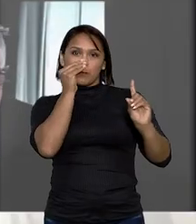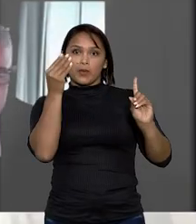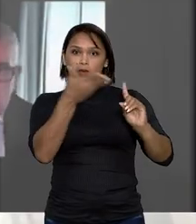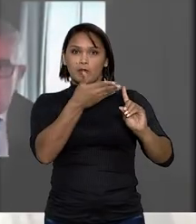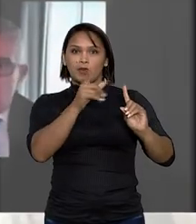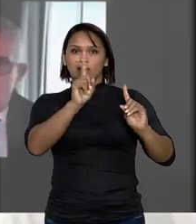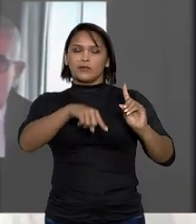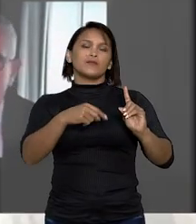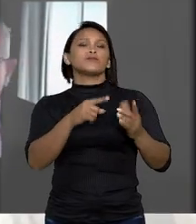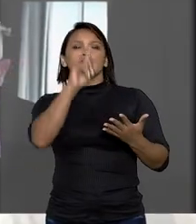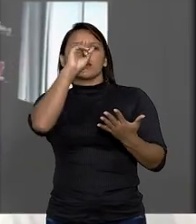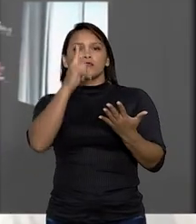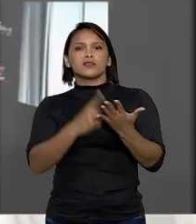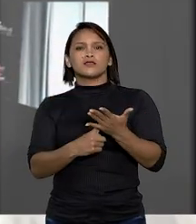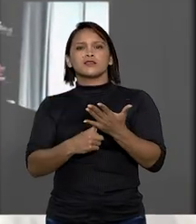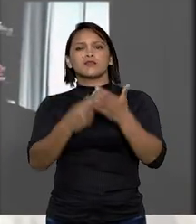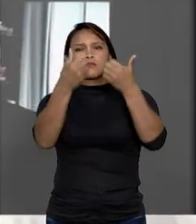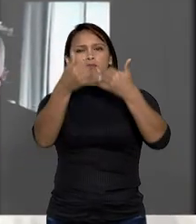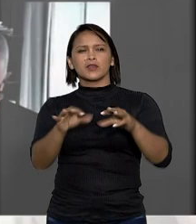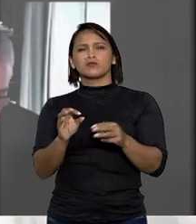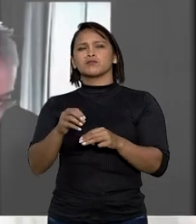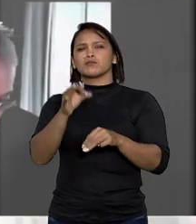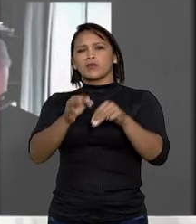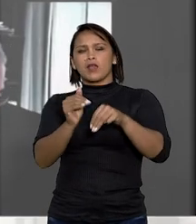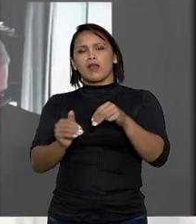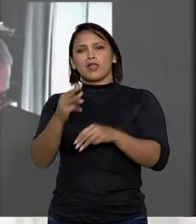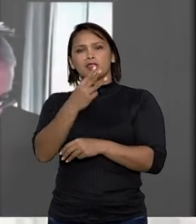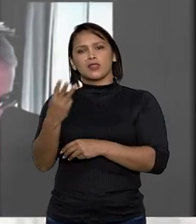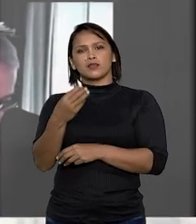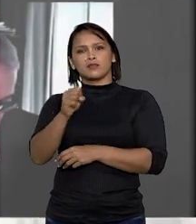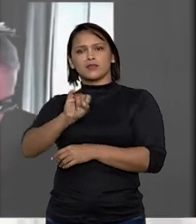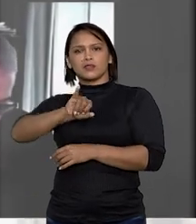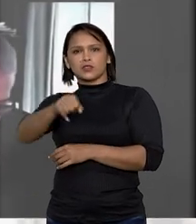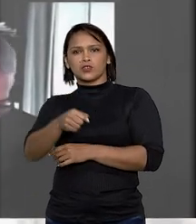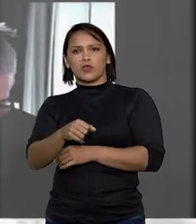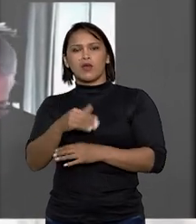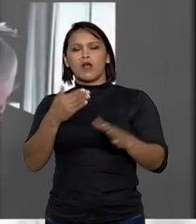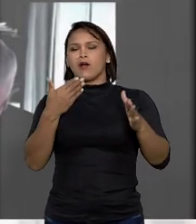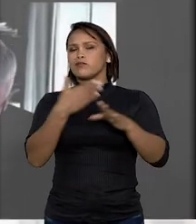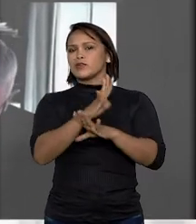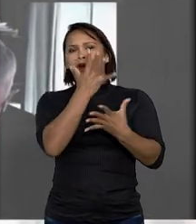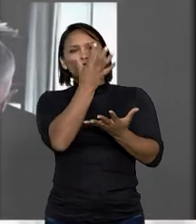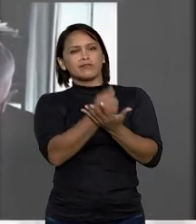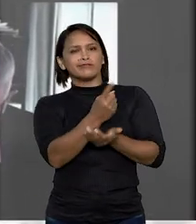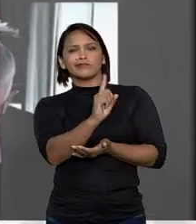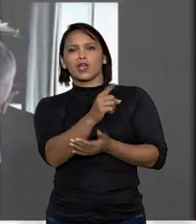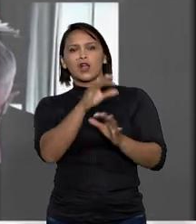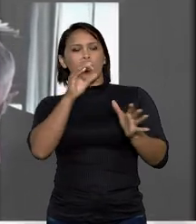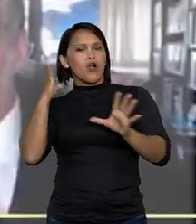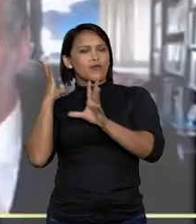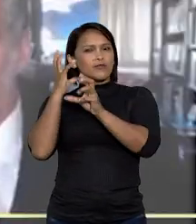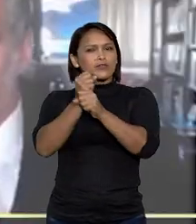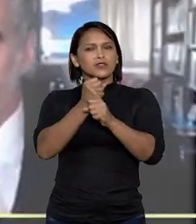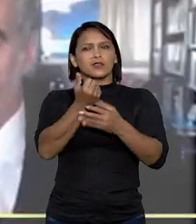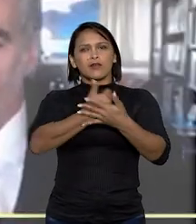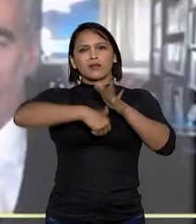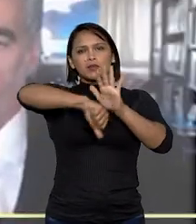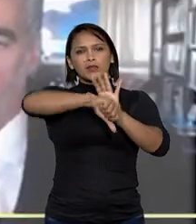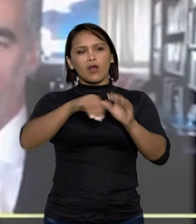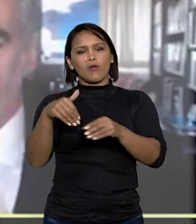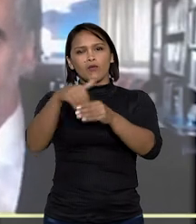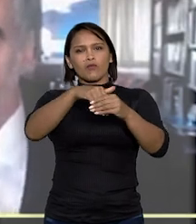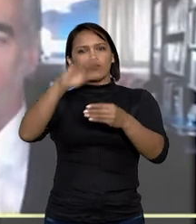réu A decisão foi tomada pelos ministros da terceira seção do STJ que indeferiram o pedido de revisão criminal do